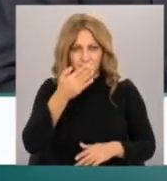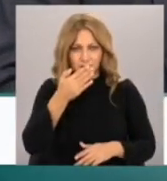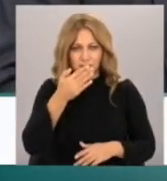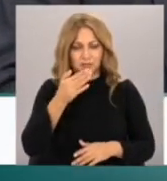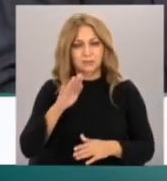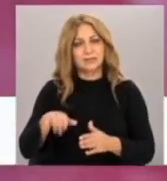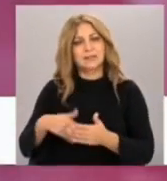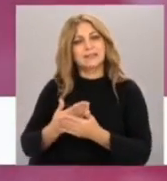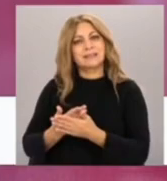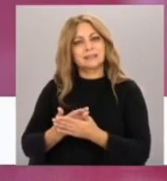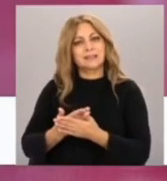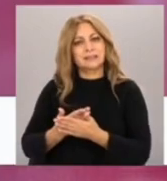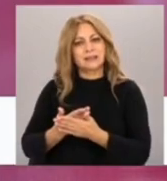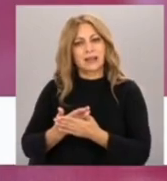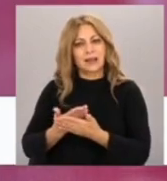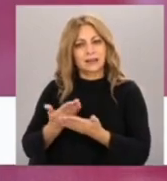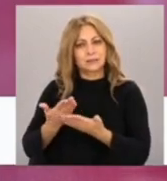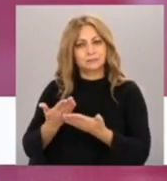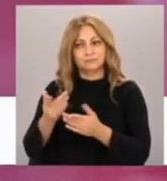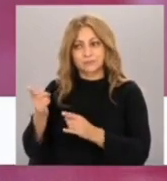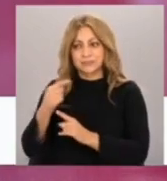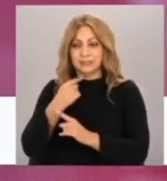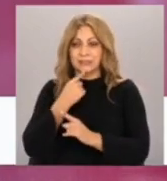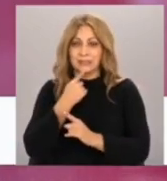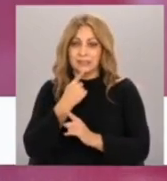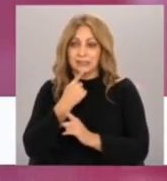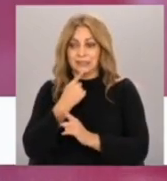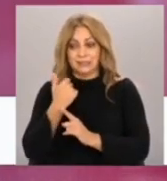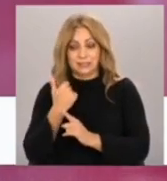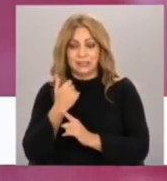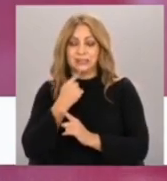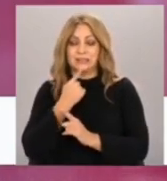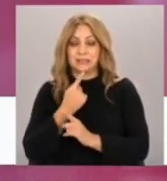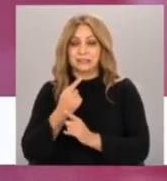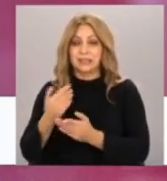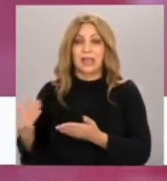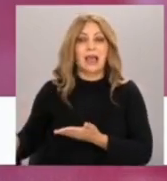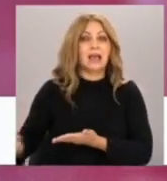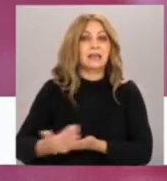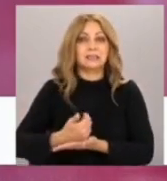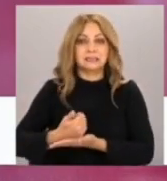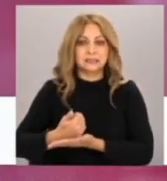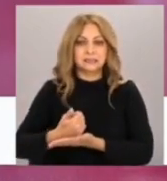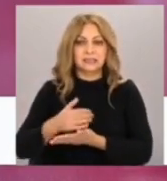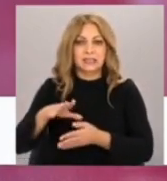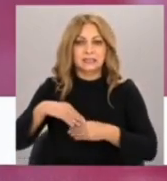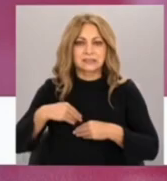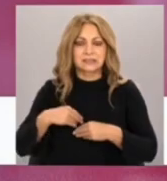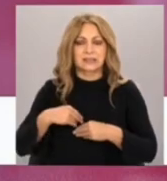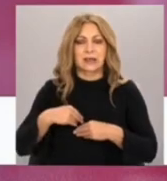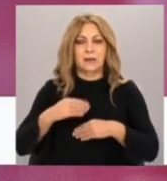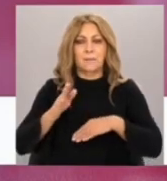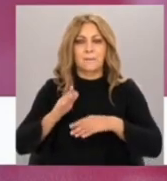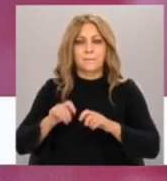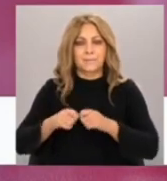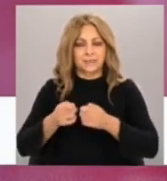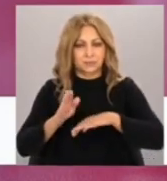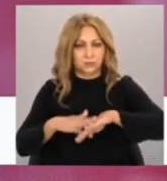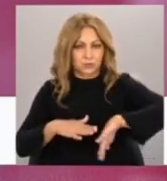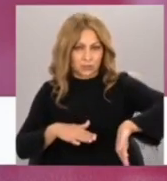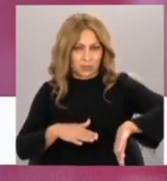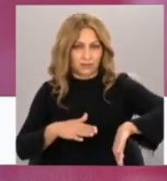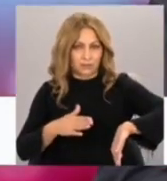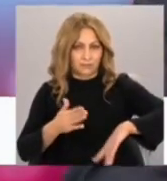uma certa instrumentalização como referiu aquilo João Figueiredo de partidos da esquerda nomeadamente